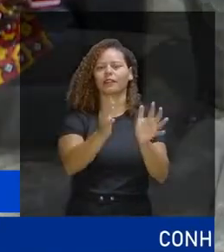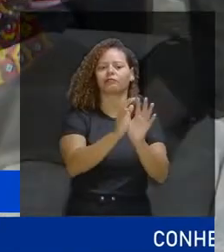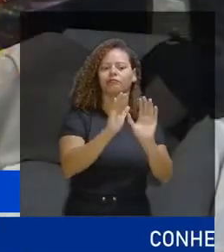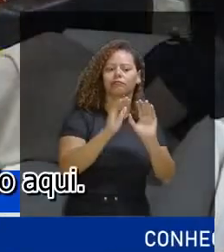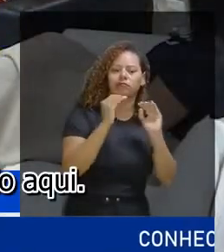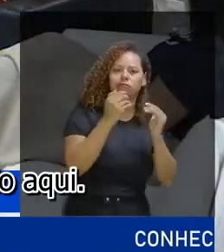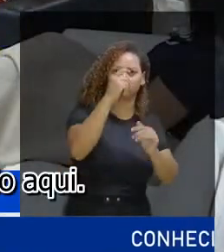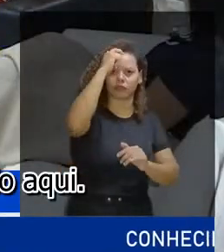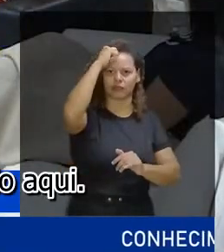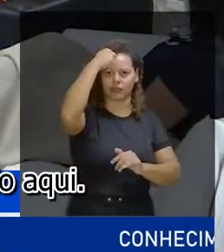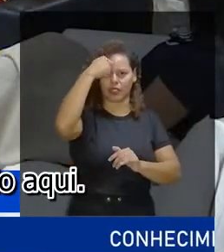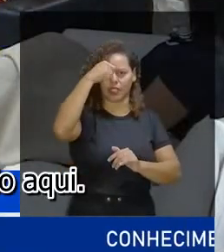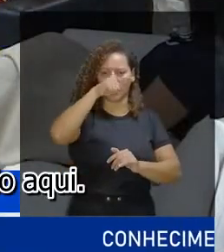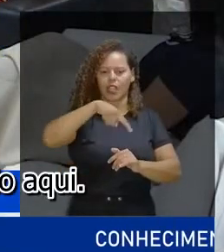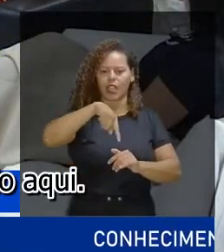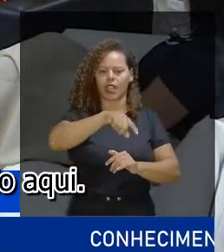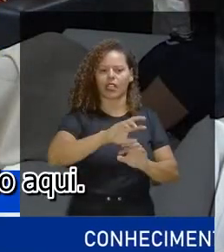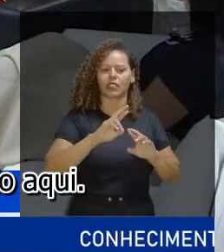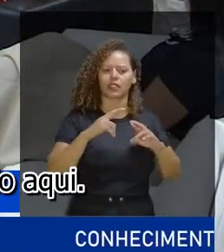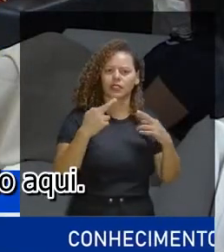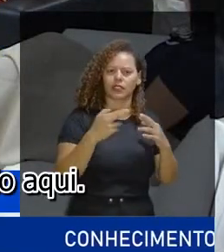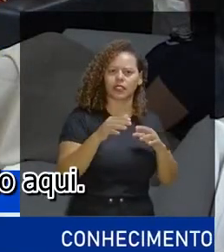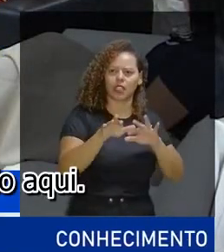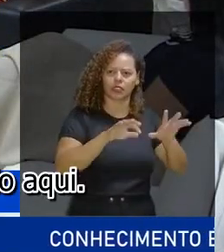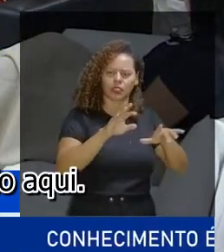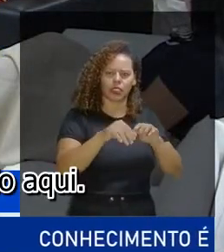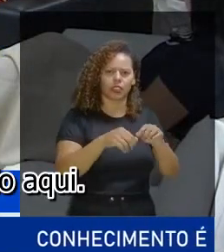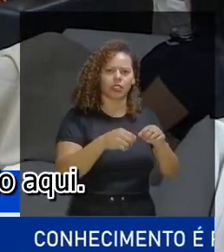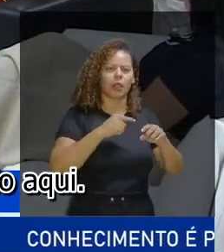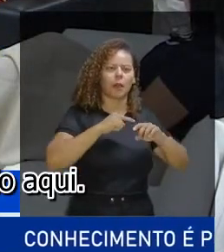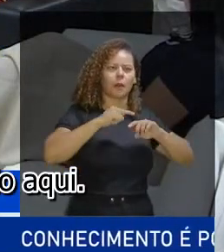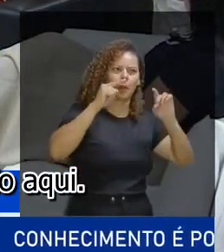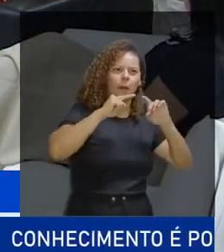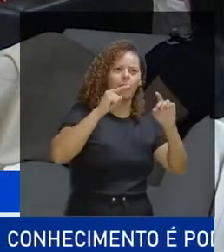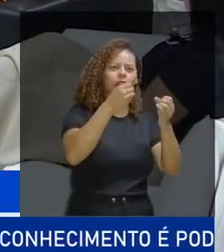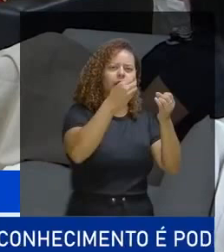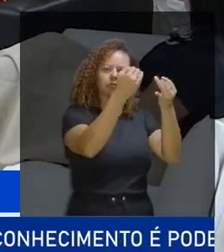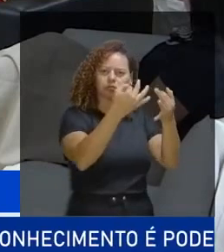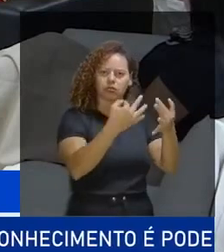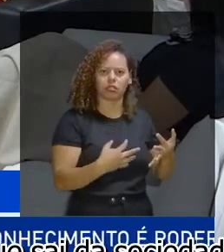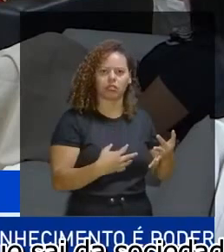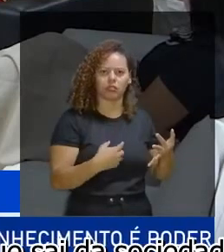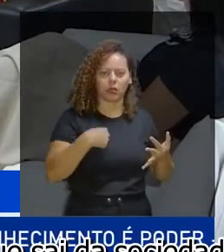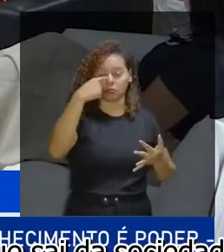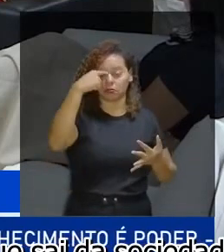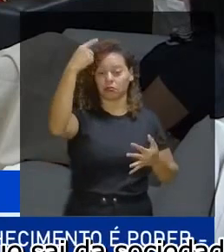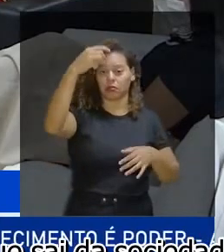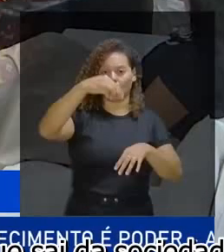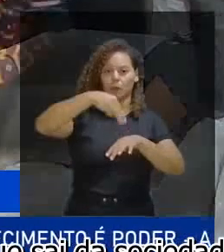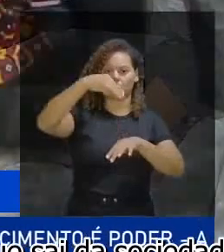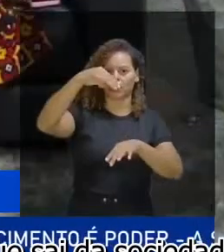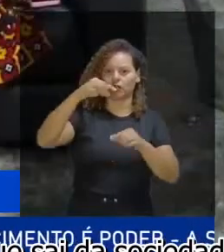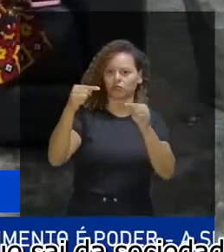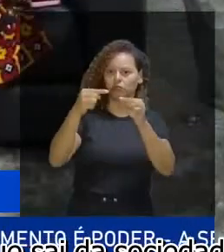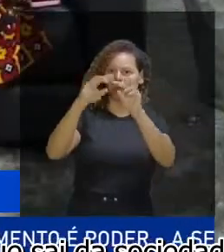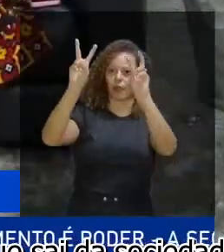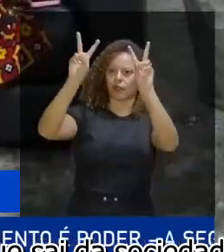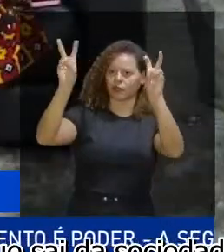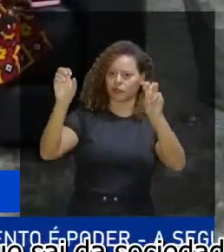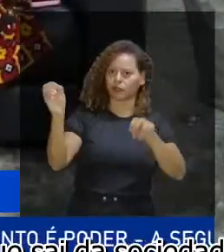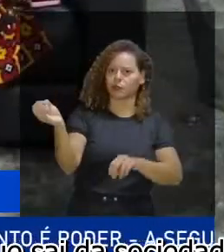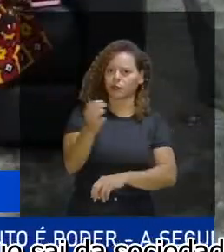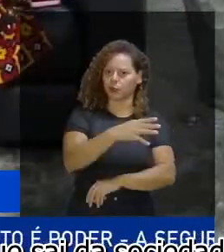vocês, através da Cristina, do João, da comissão que veio aqui. Nós tivemos aqui reunidos na semana